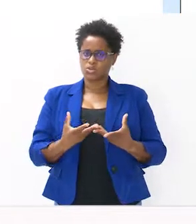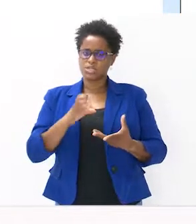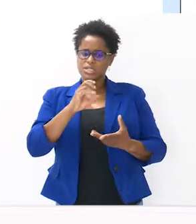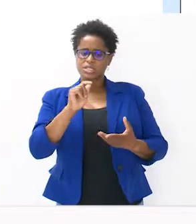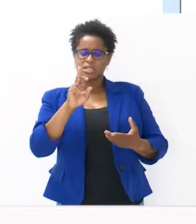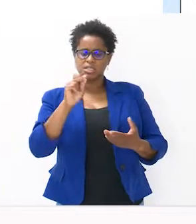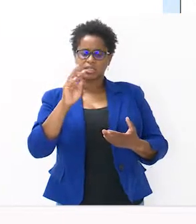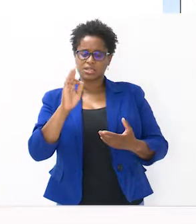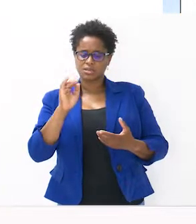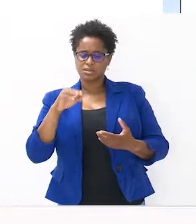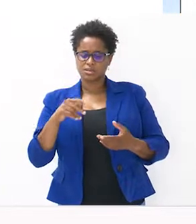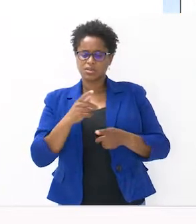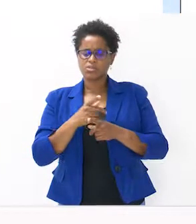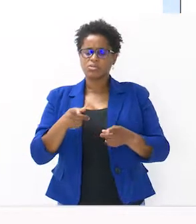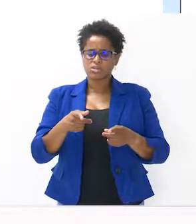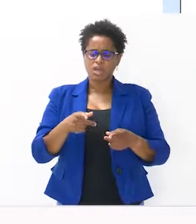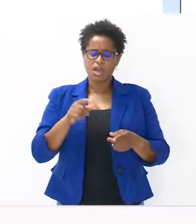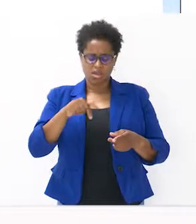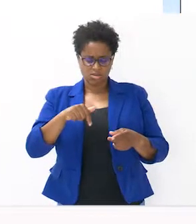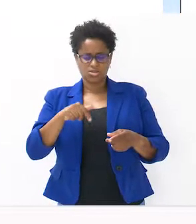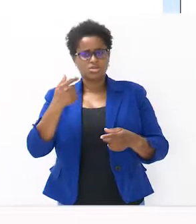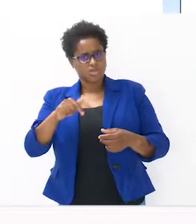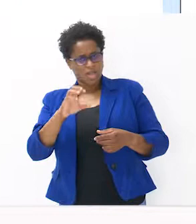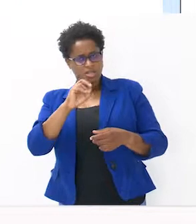Serafim: aqui está o Serafim.